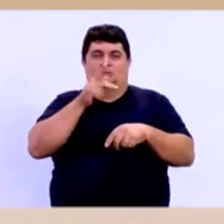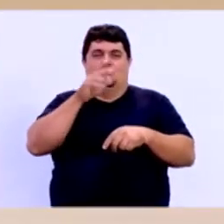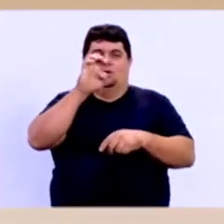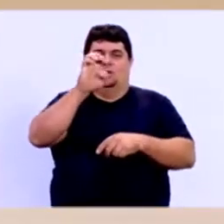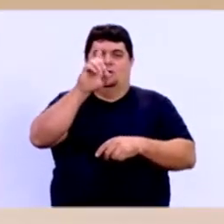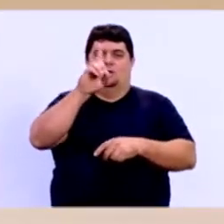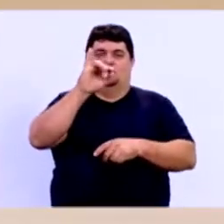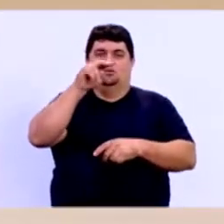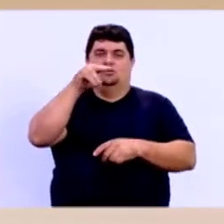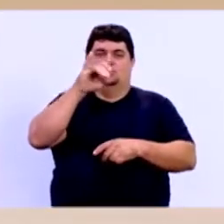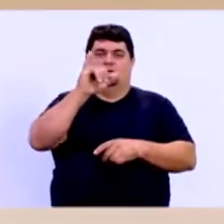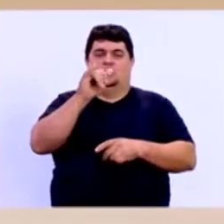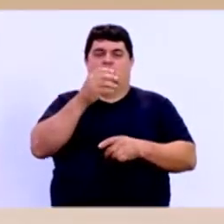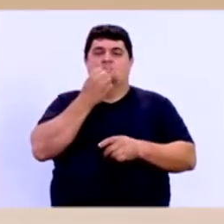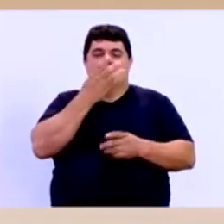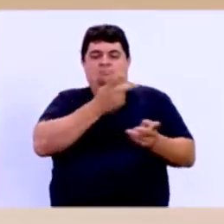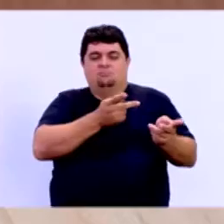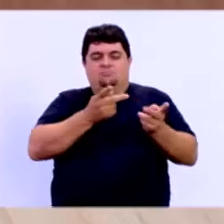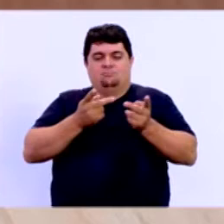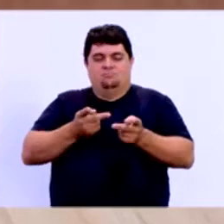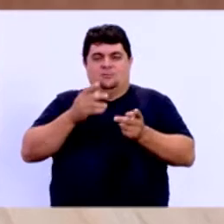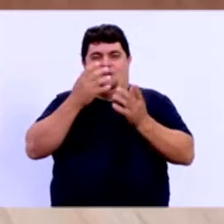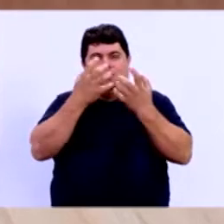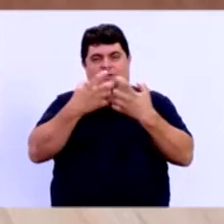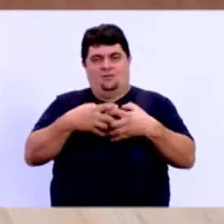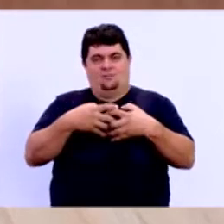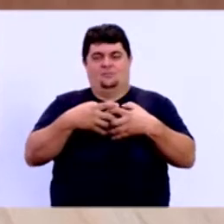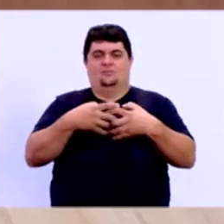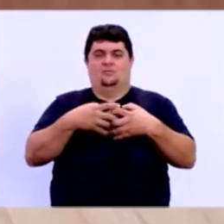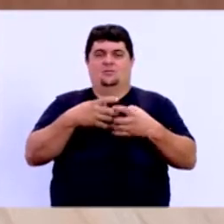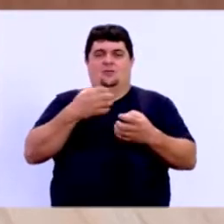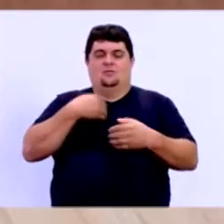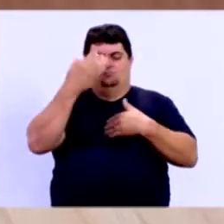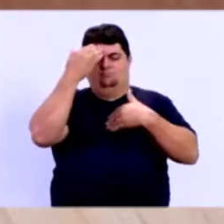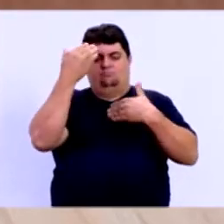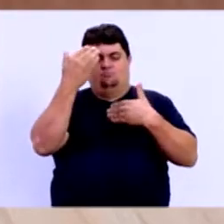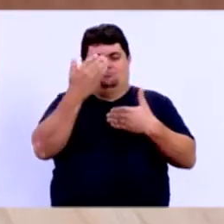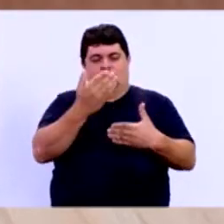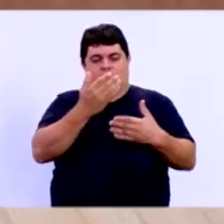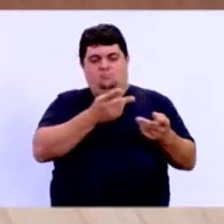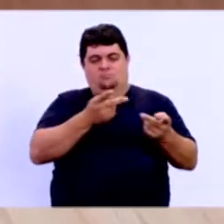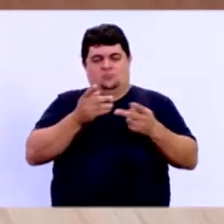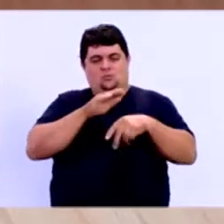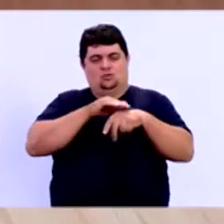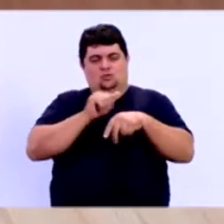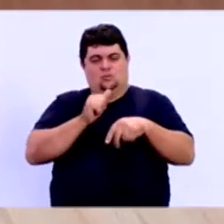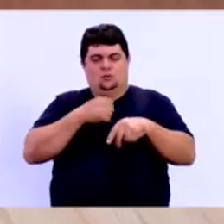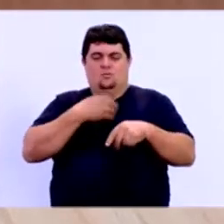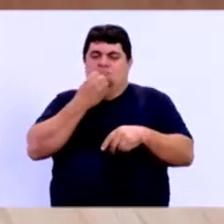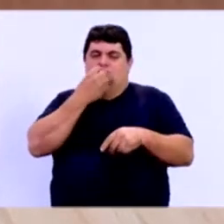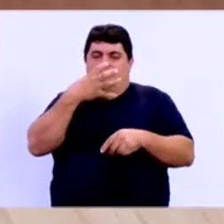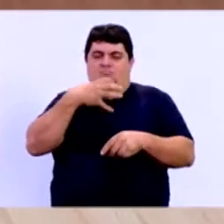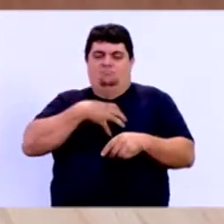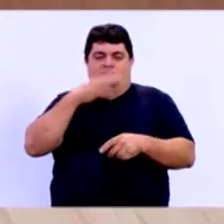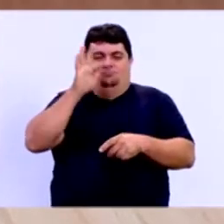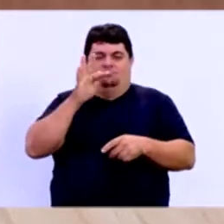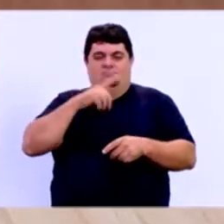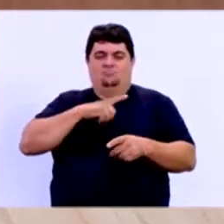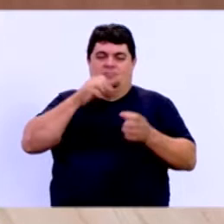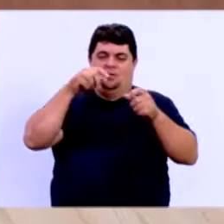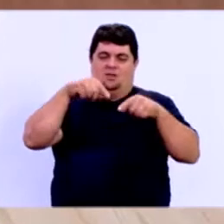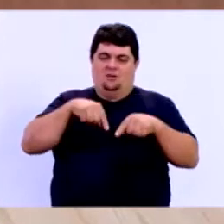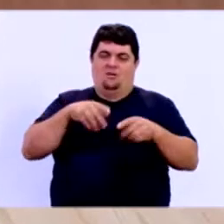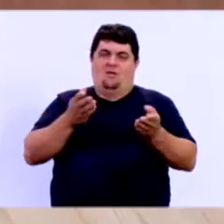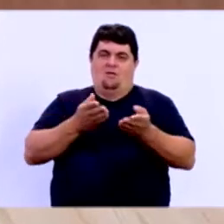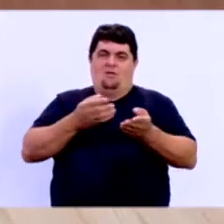Ednei Souza. Seja bem-vindo ao IFE, professor. Juraci, eu que agradeço o convite, quero dizer que é uma satisfação poder estar participando